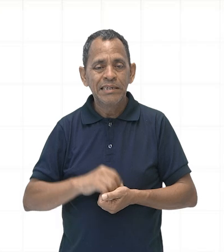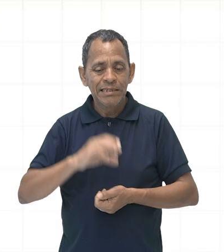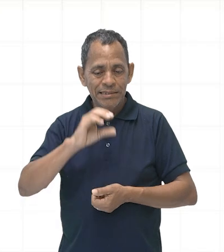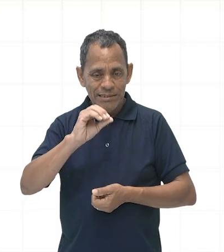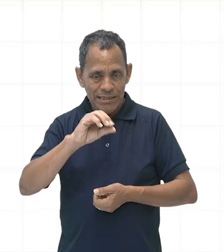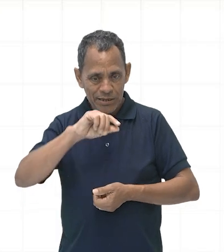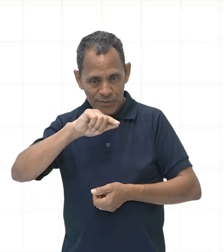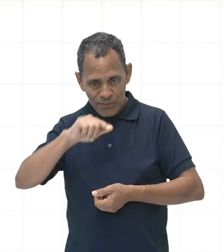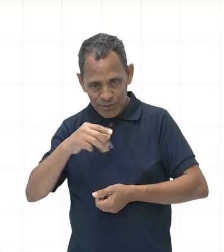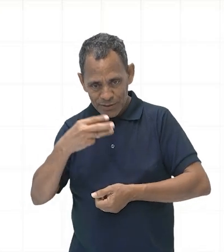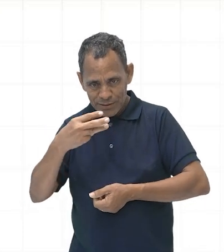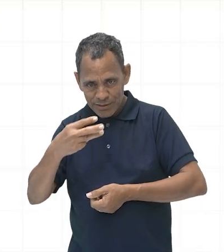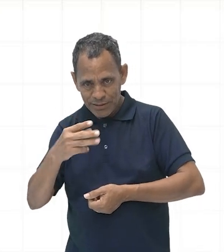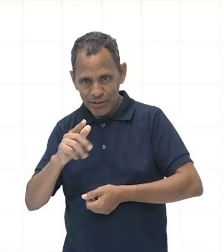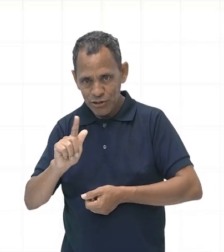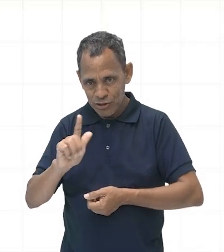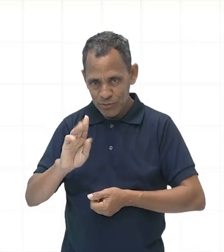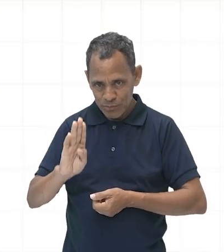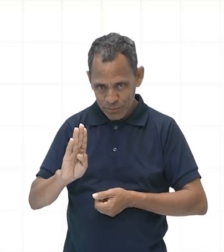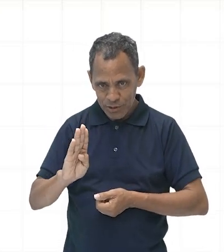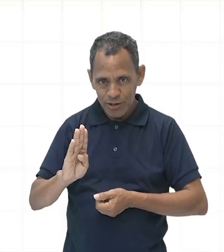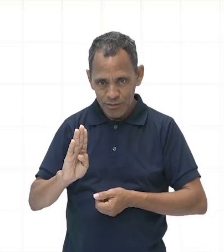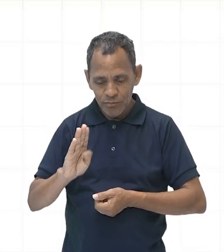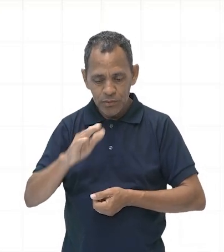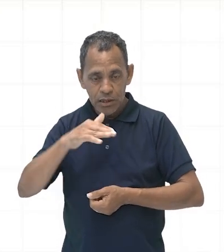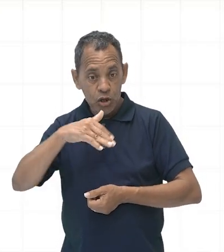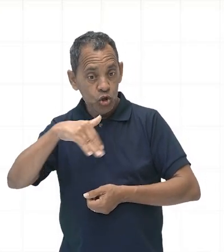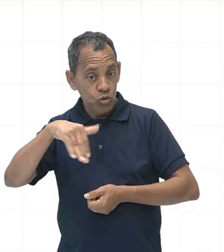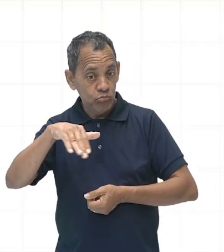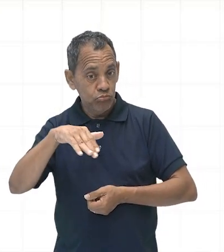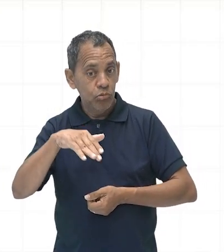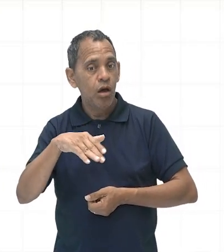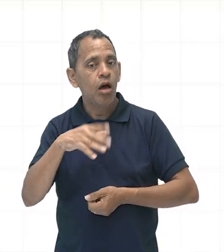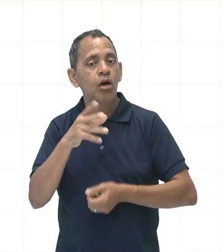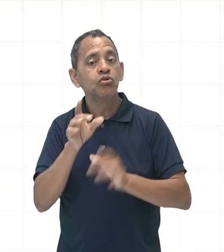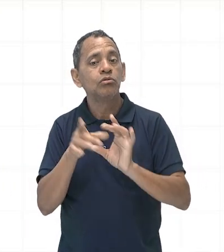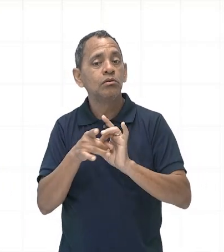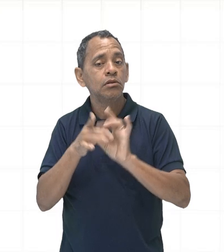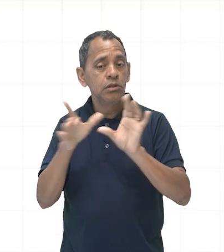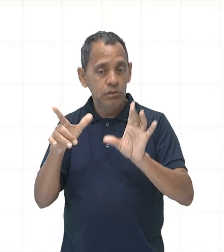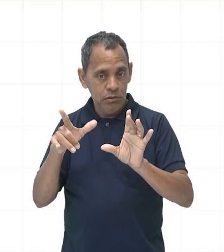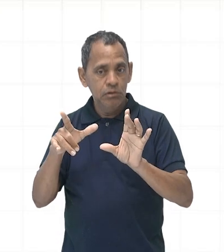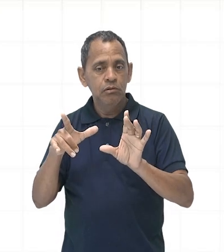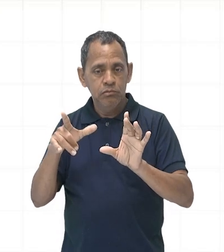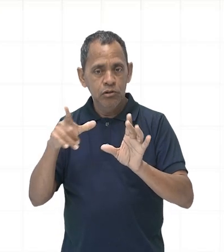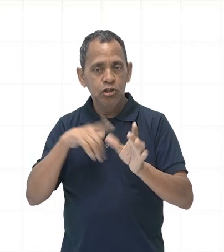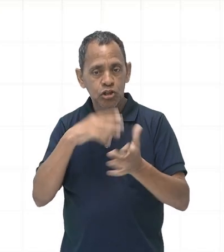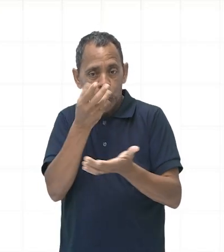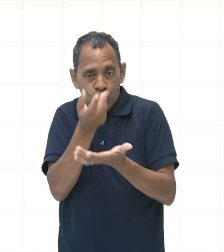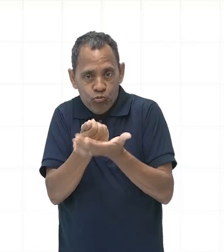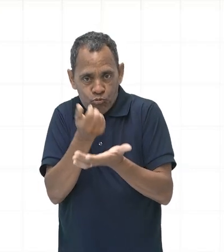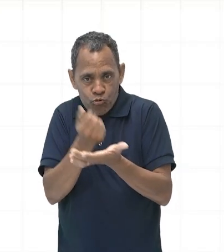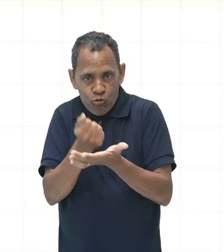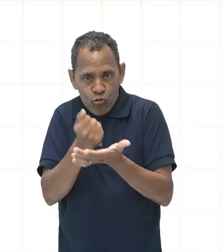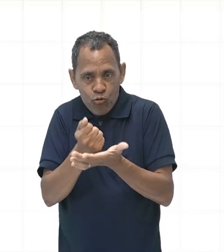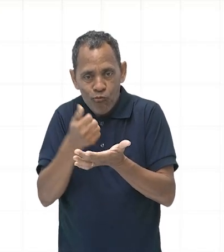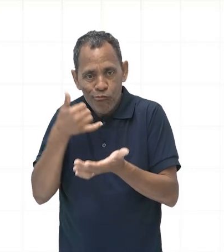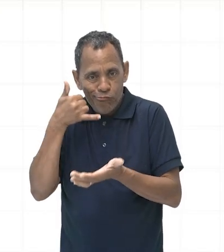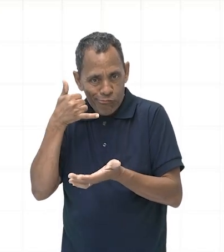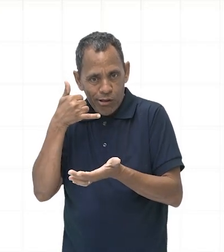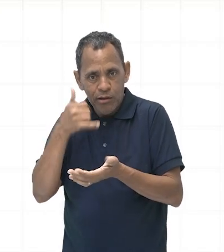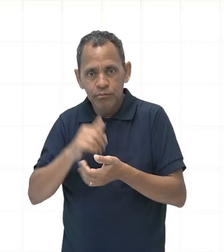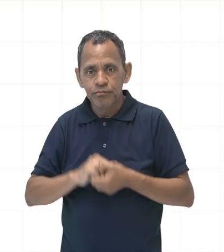0,3 gigabyte, olha só, é o espaço disponível que tem no celular da Sofia. E agora? Será se